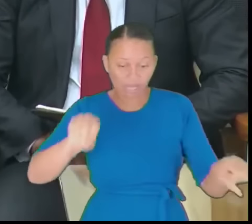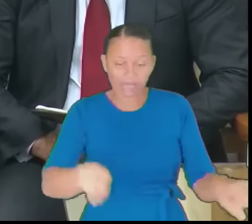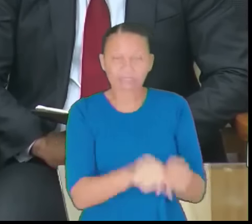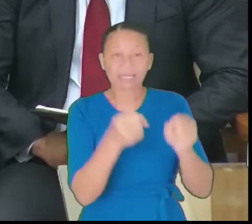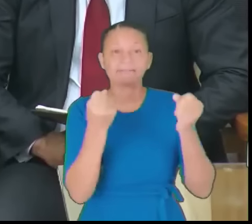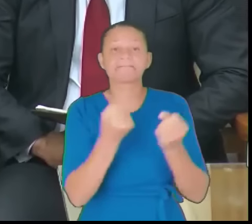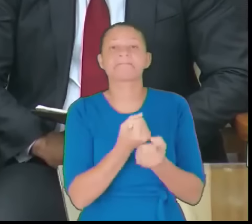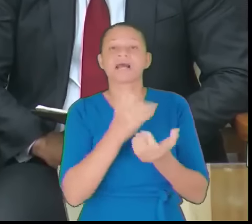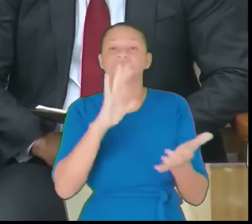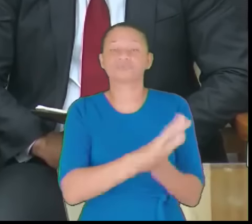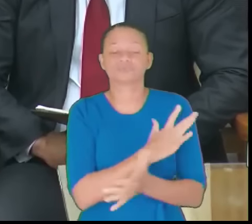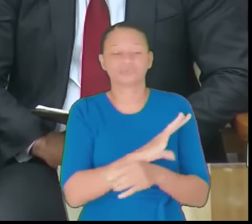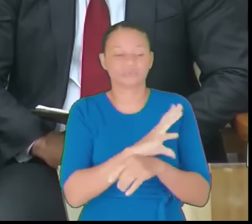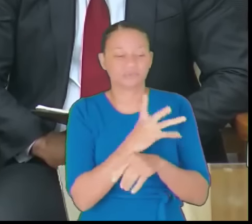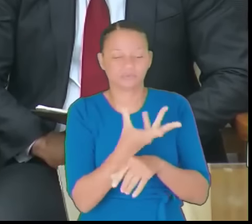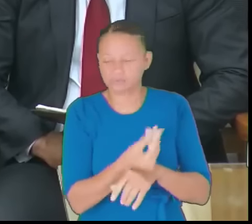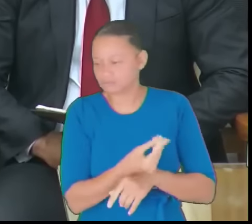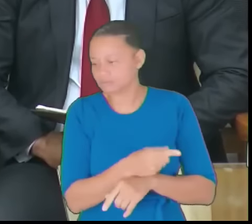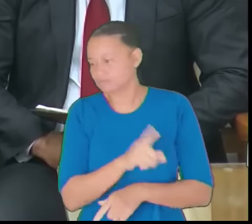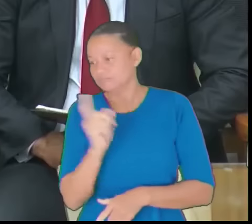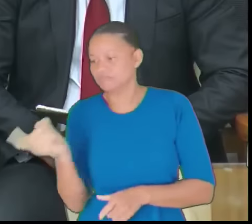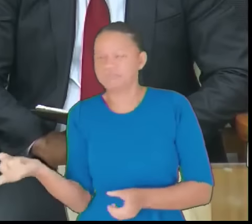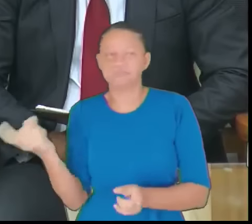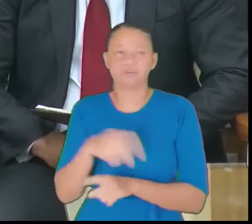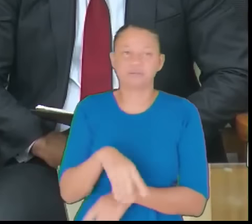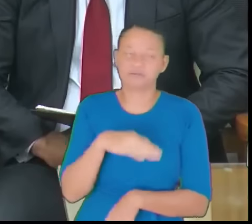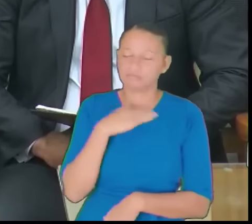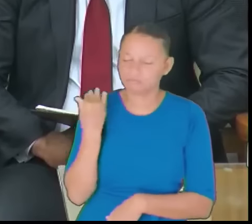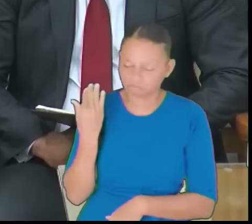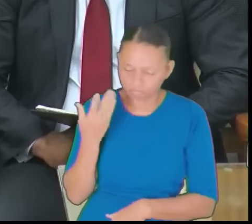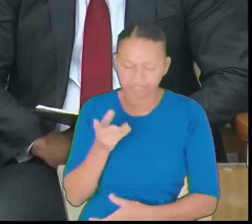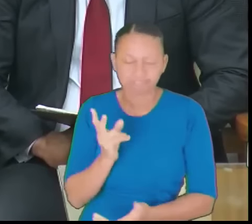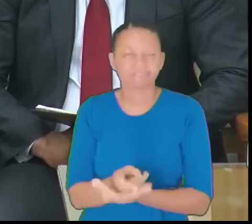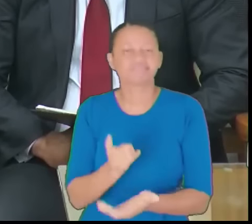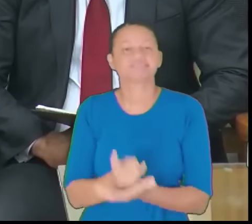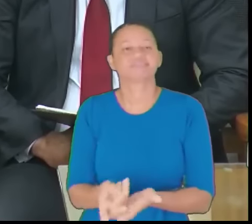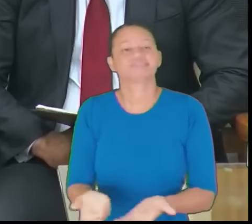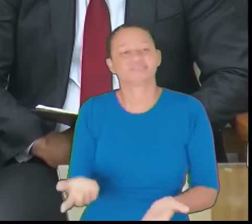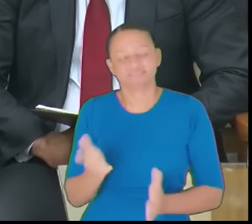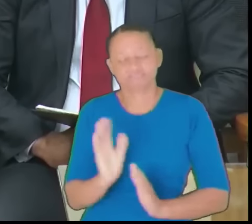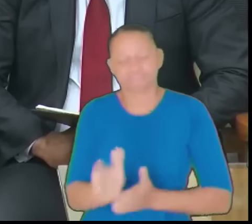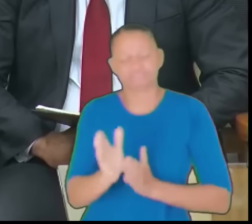Quando é daí a pouco, quem cai na cova? O coveiro, e a igreja cobre ele e a igreja.